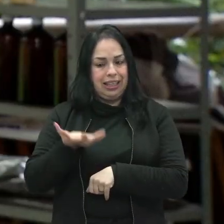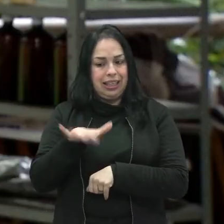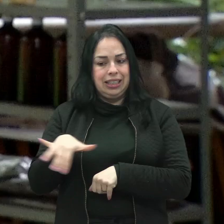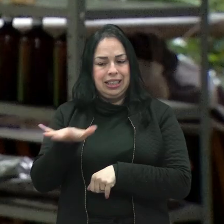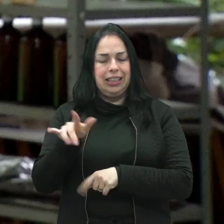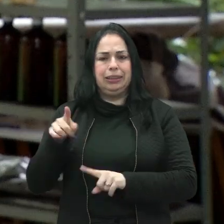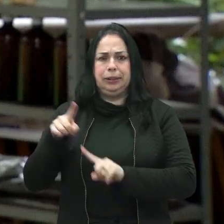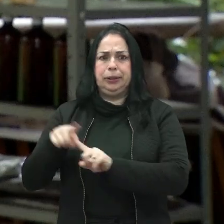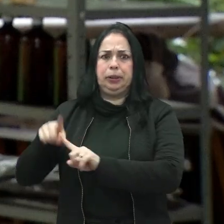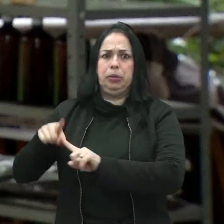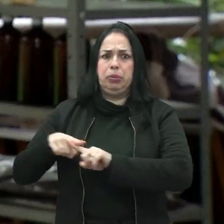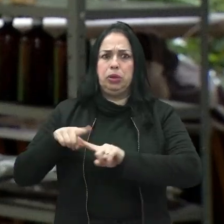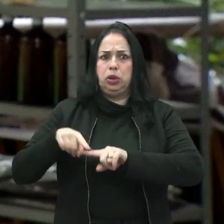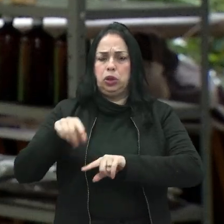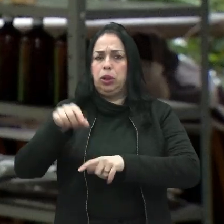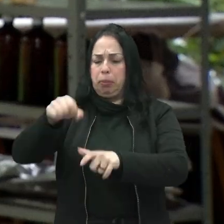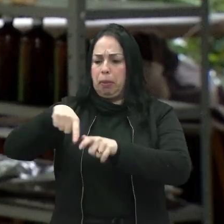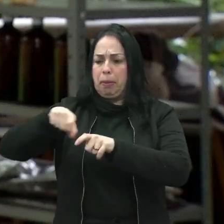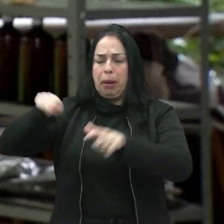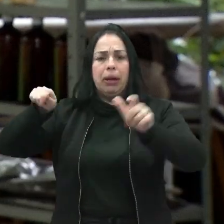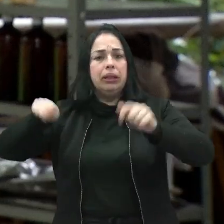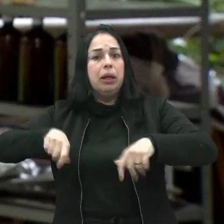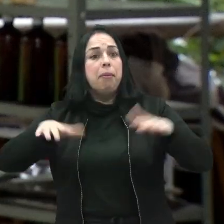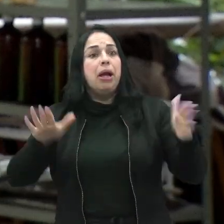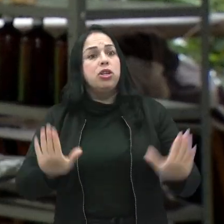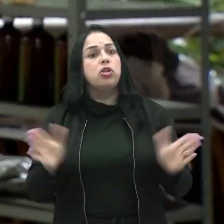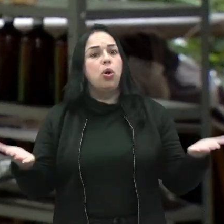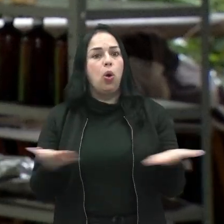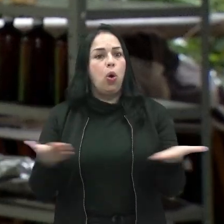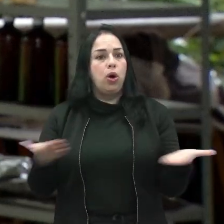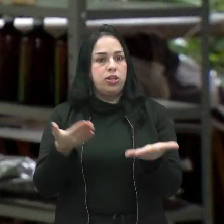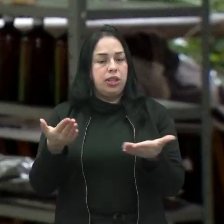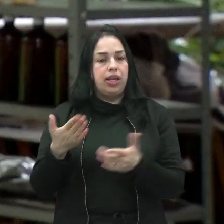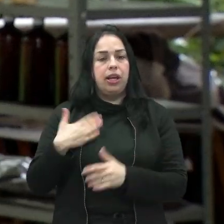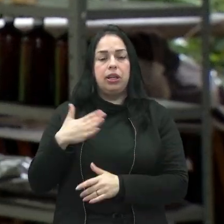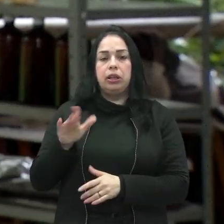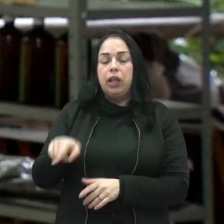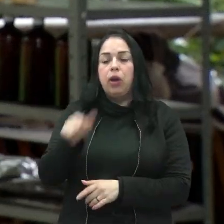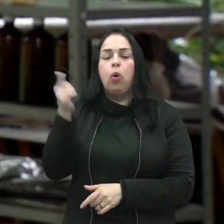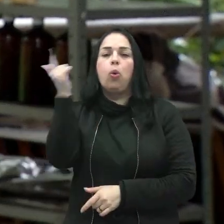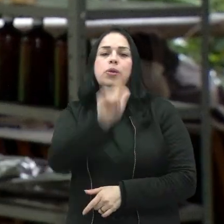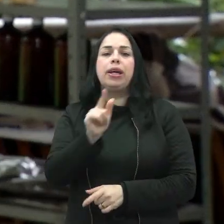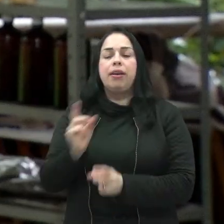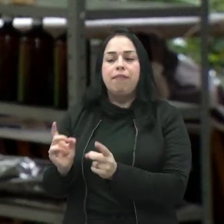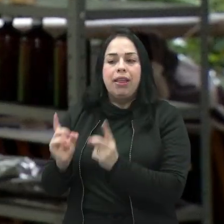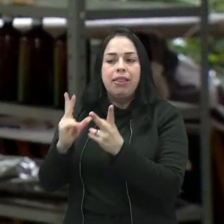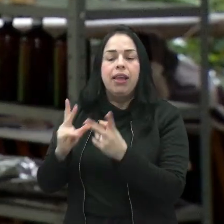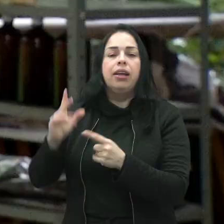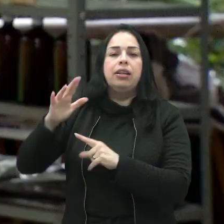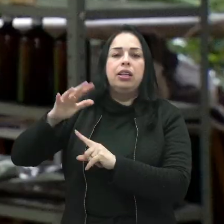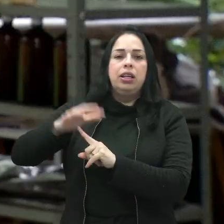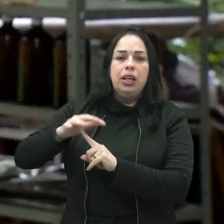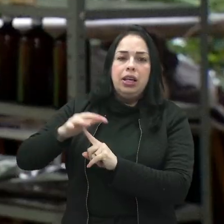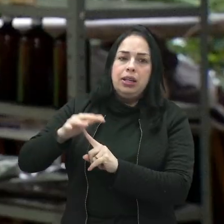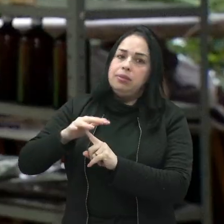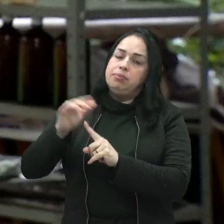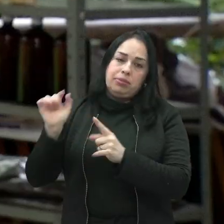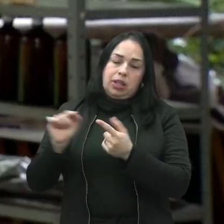de produzir várias espécies. Mas hoje nós estamos concentrados em algumas espécies comerciais, como o